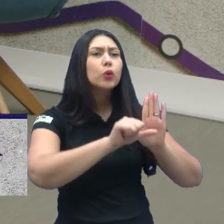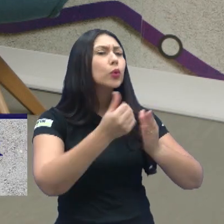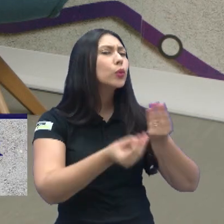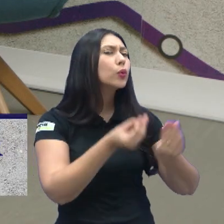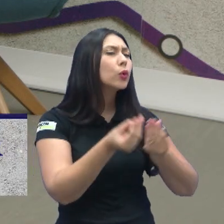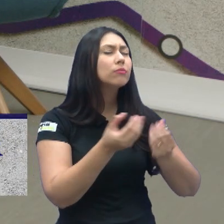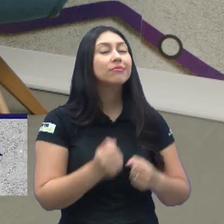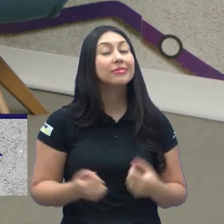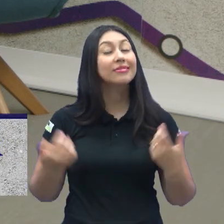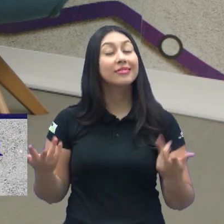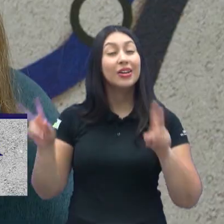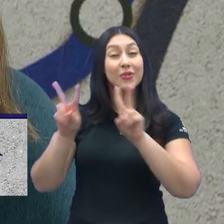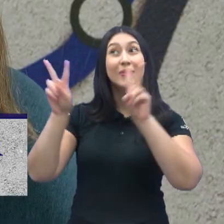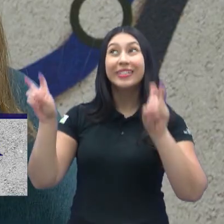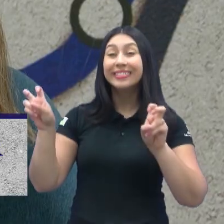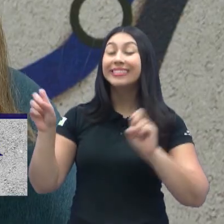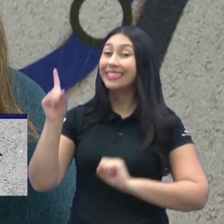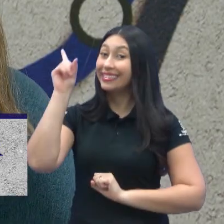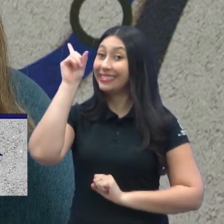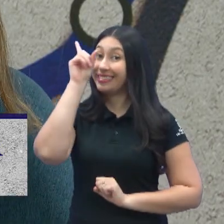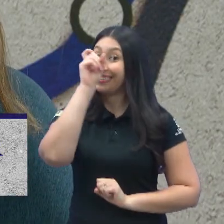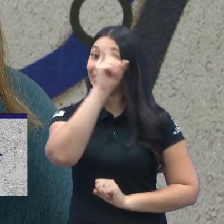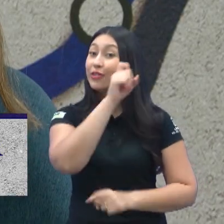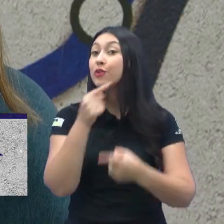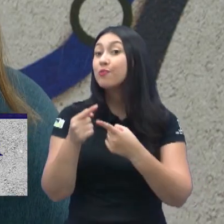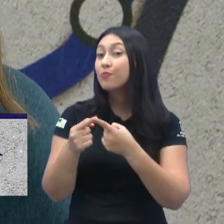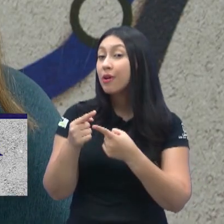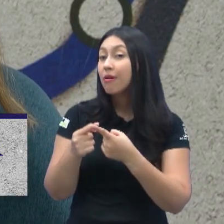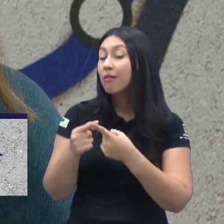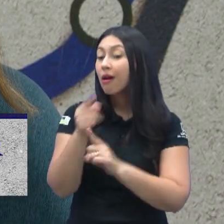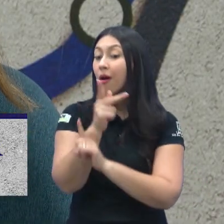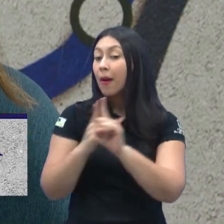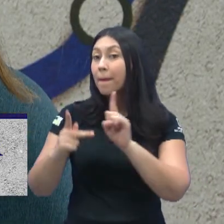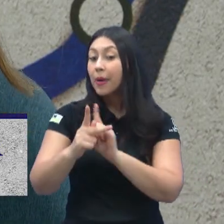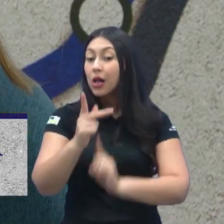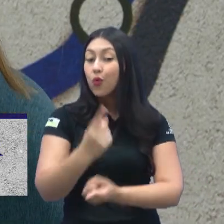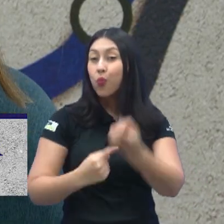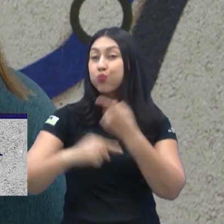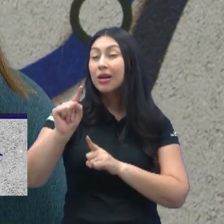esse assunto é bem complicado, né? Porque a reforma assim, impactou